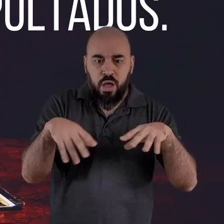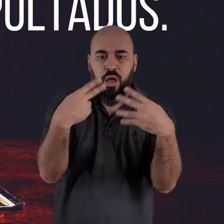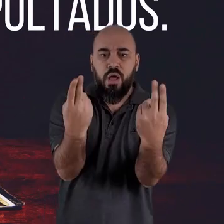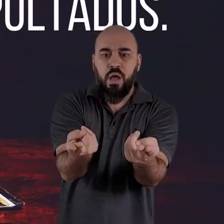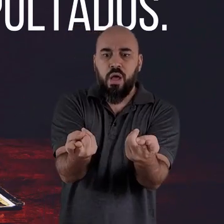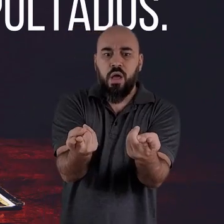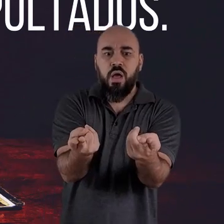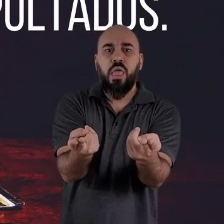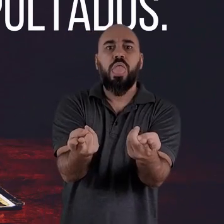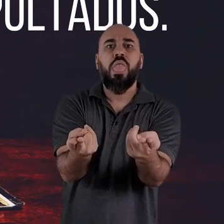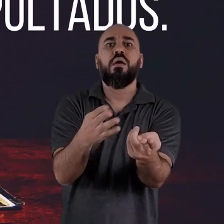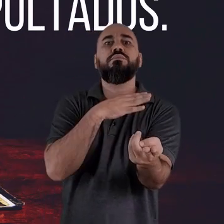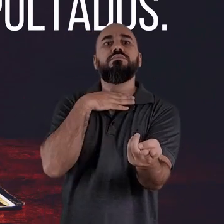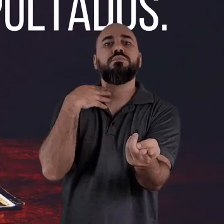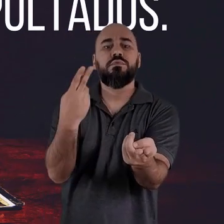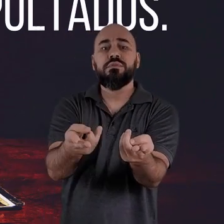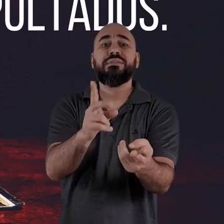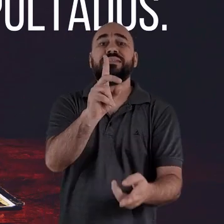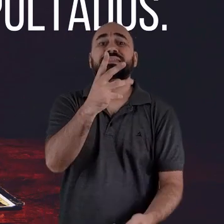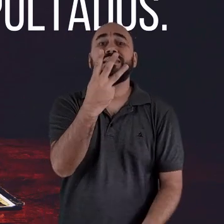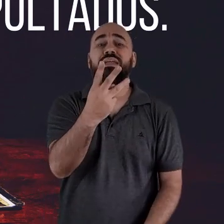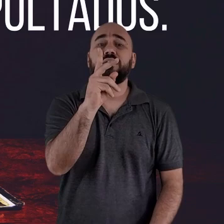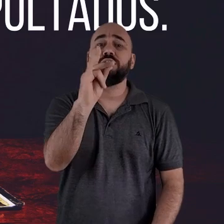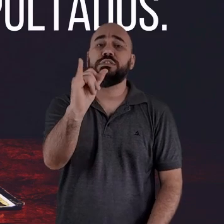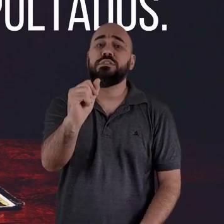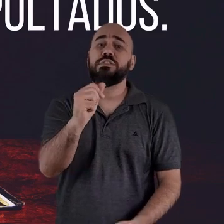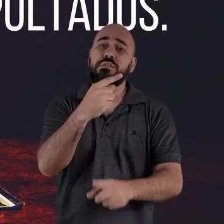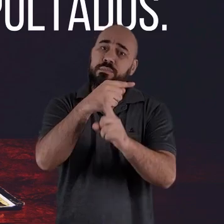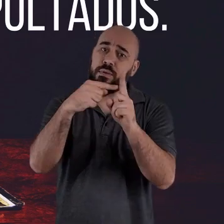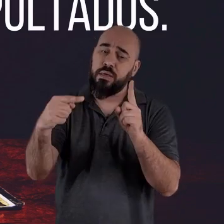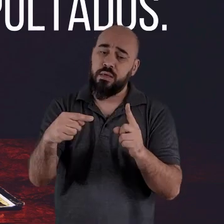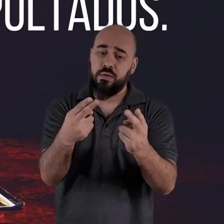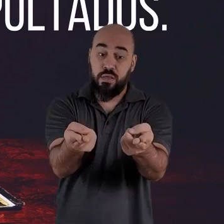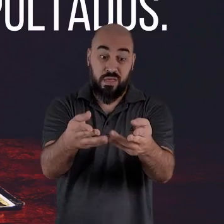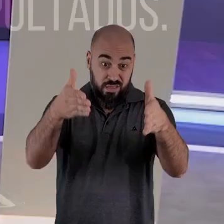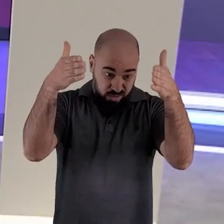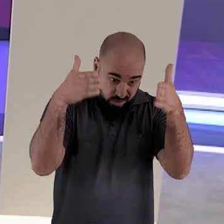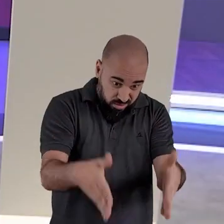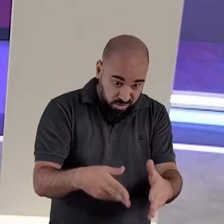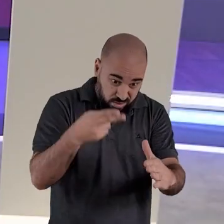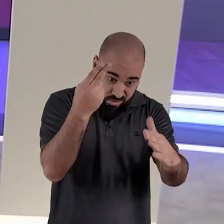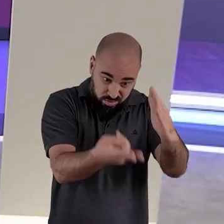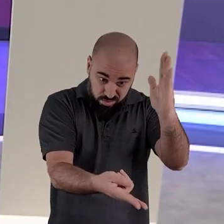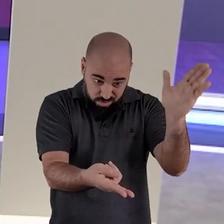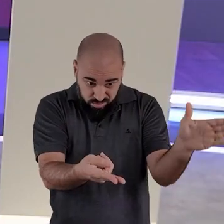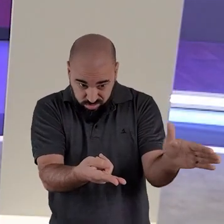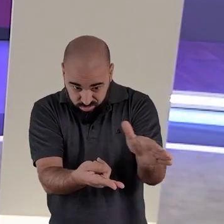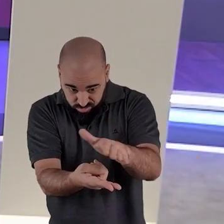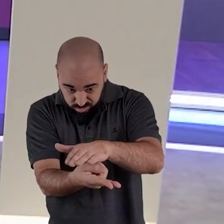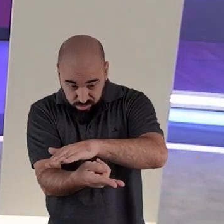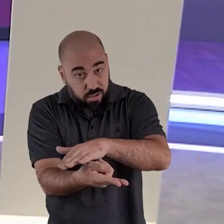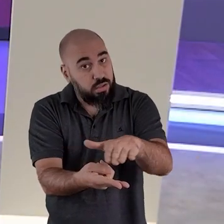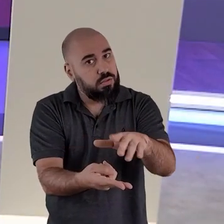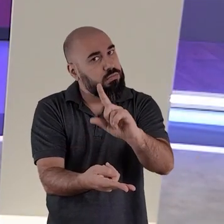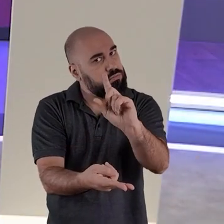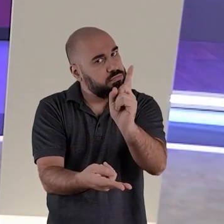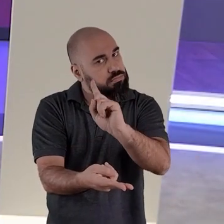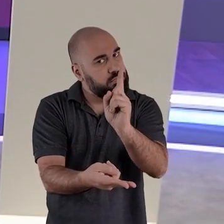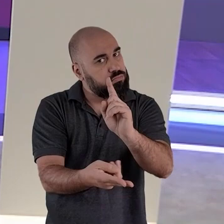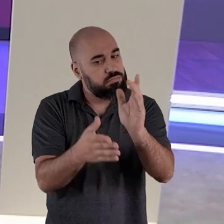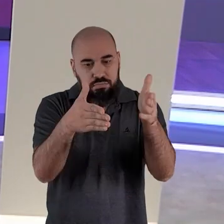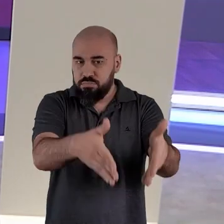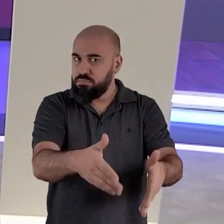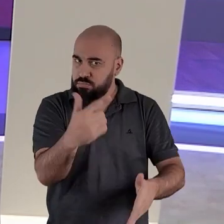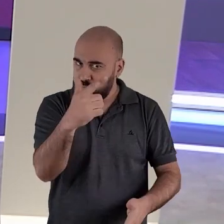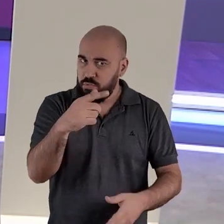dias e meio e não permitirão que esses cadáveres sejam sepultados. Ou seja, as duas testemunhas vão morrer e vão